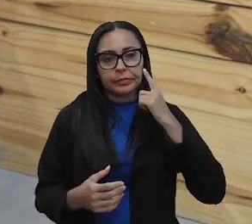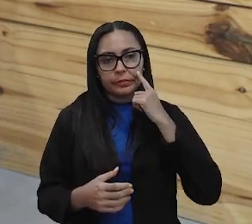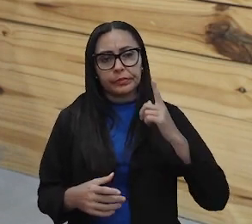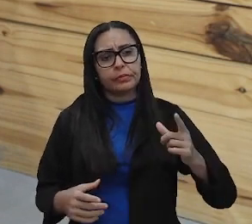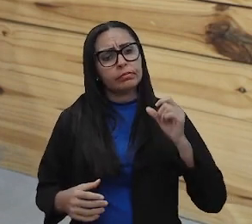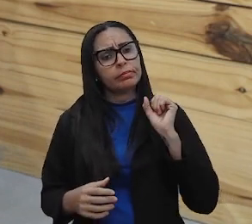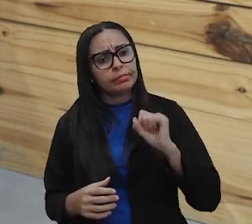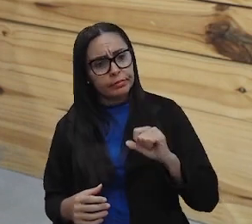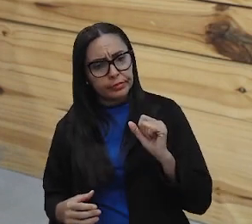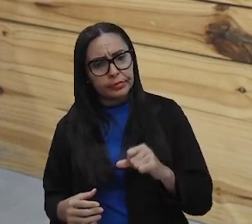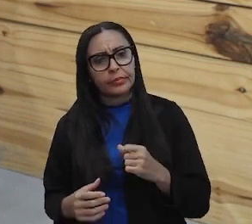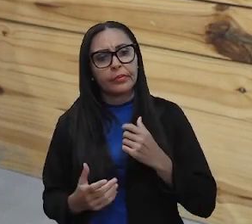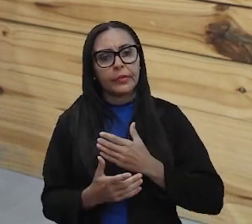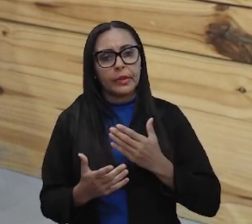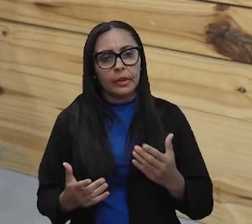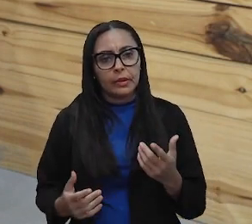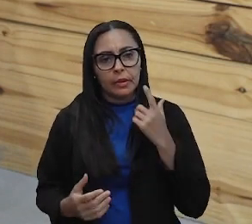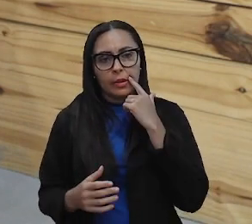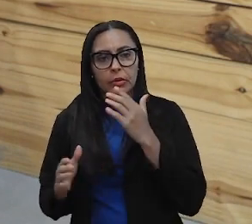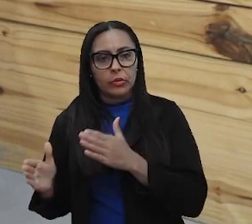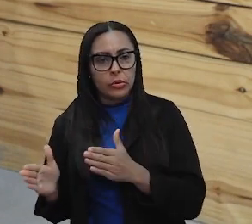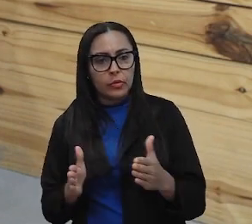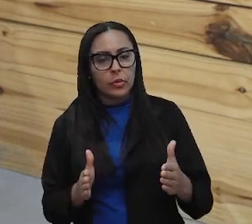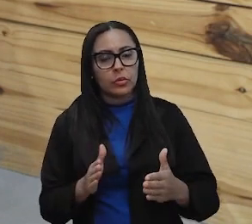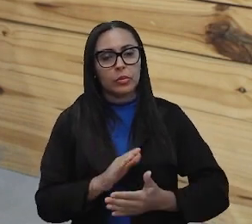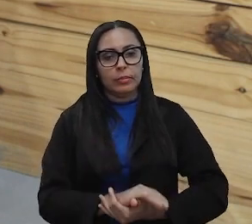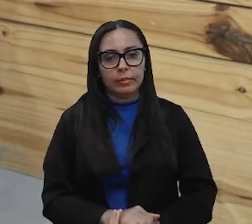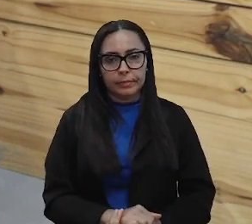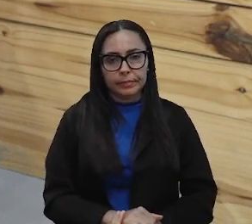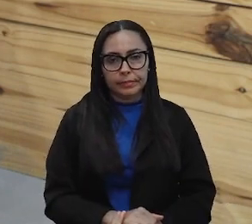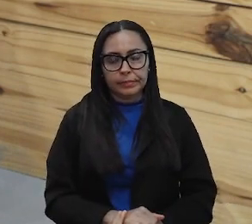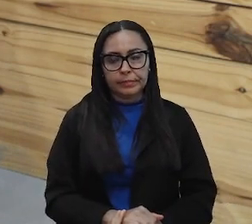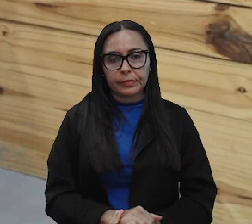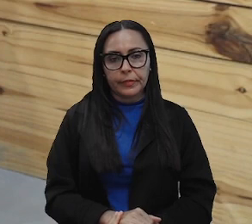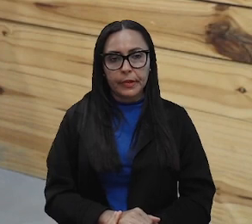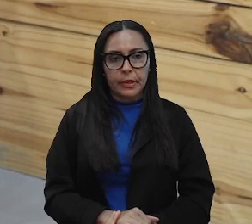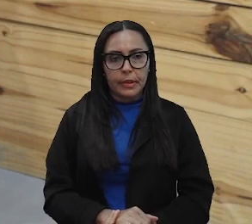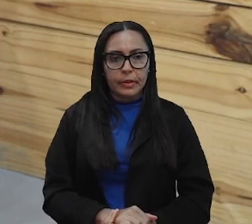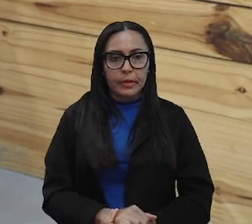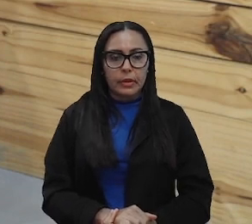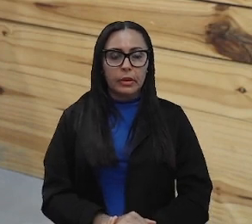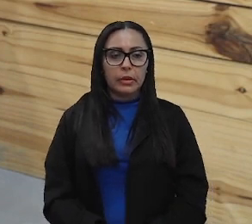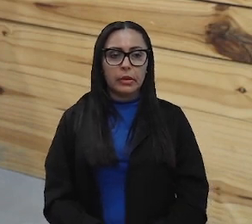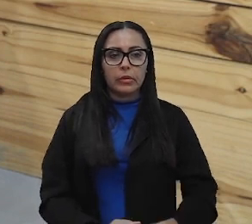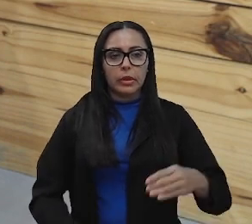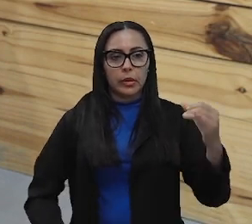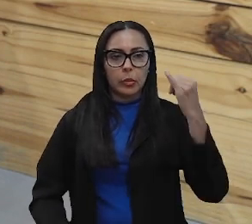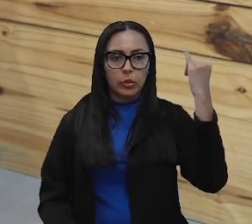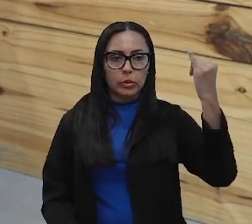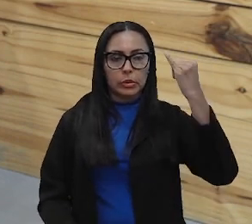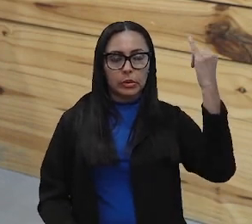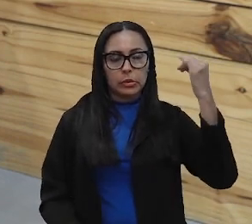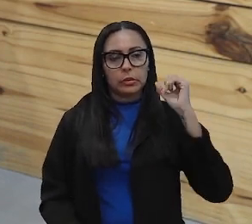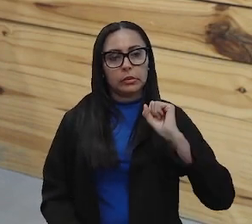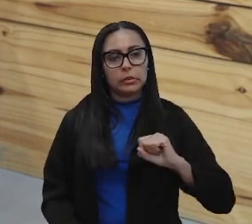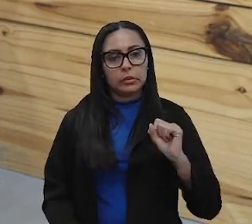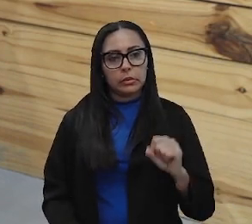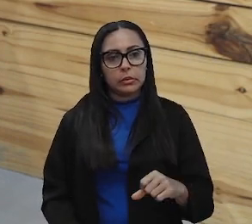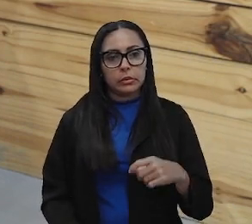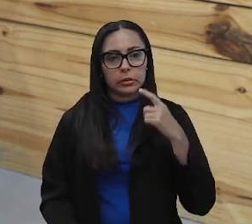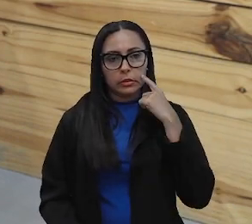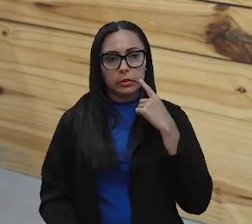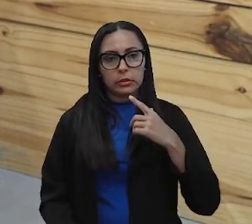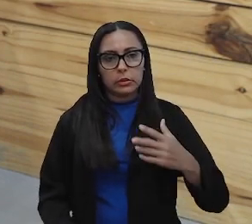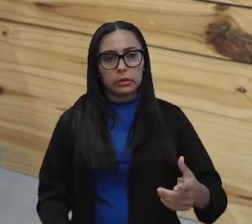sim, lesões por esforço repetitivo. Então, por isso, não fala. É importante, muito importante frisar as questões